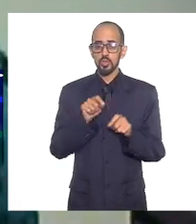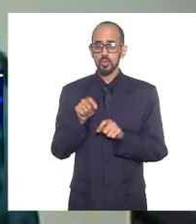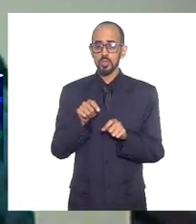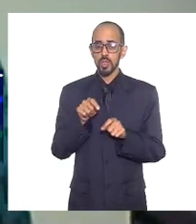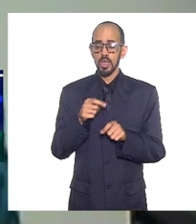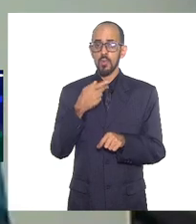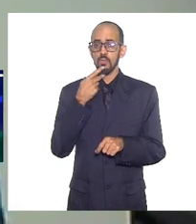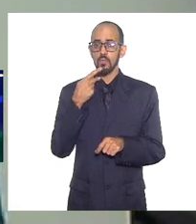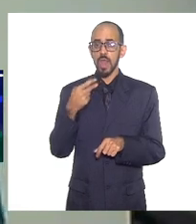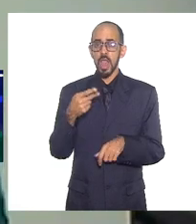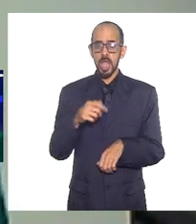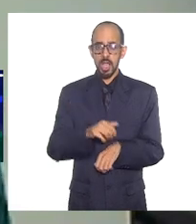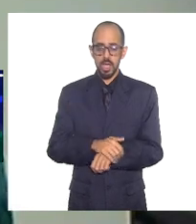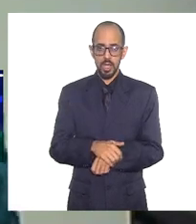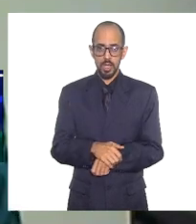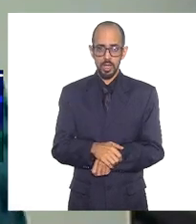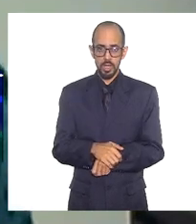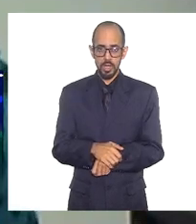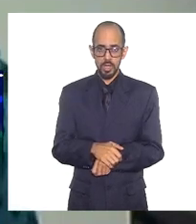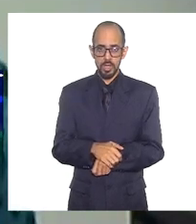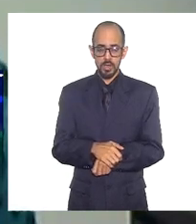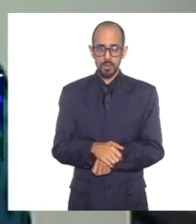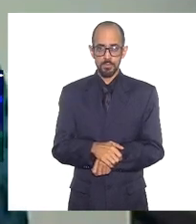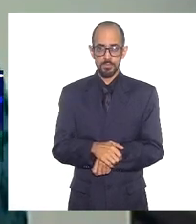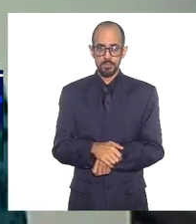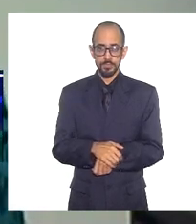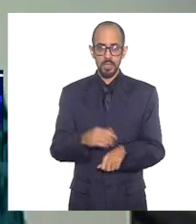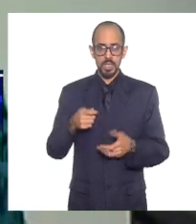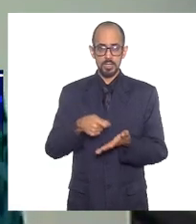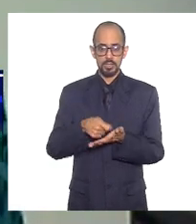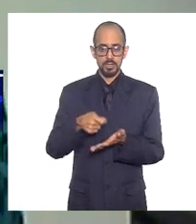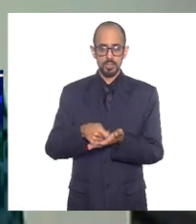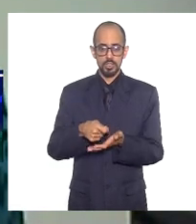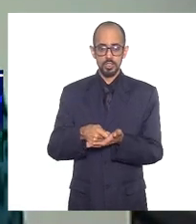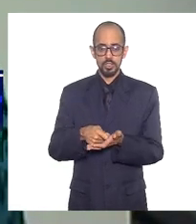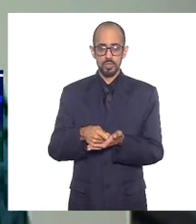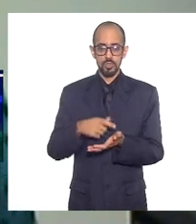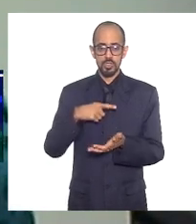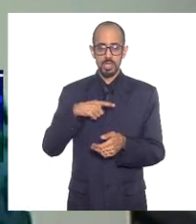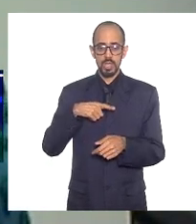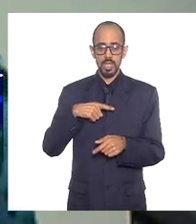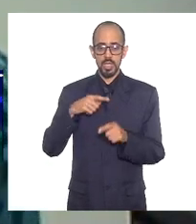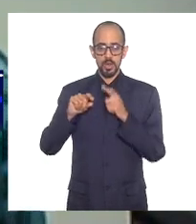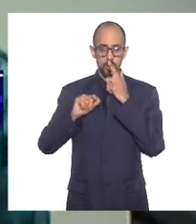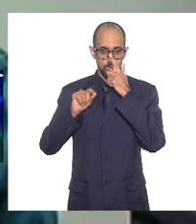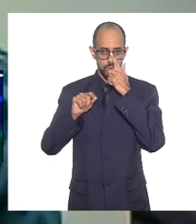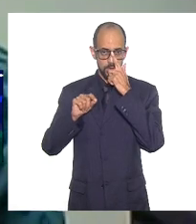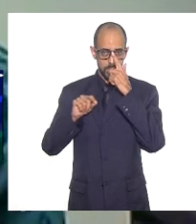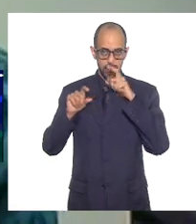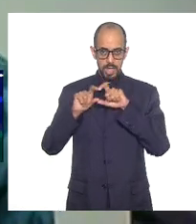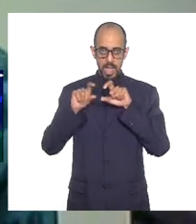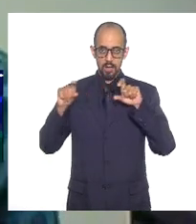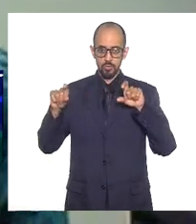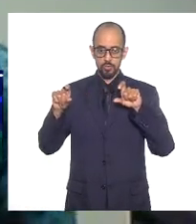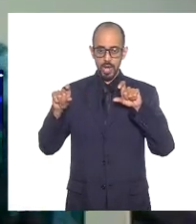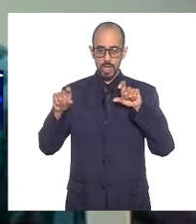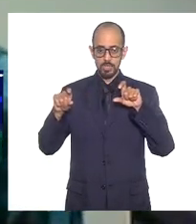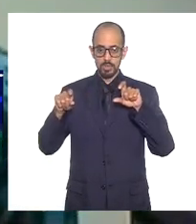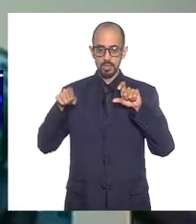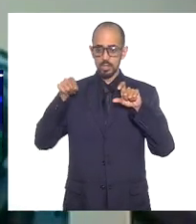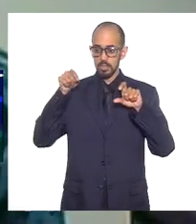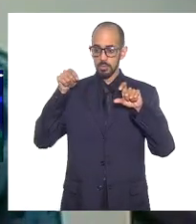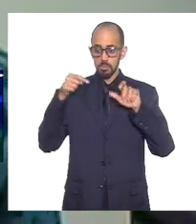falar, exige, né, que você tenha lá a frase que dê